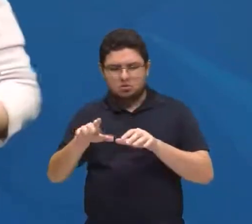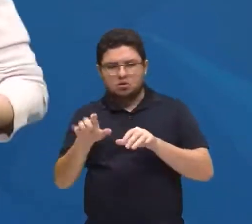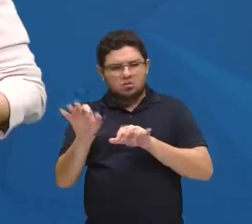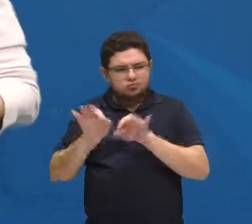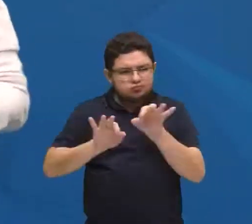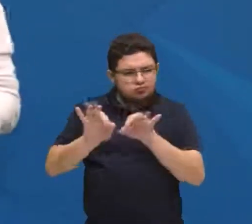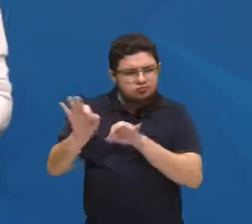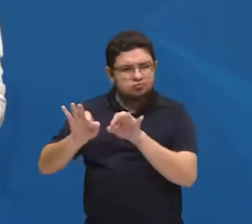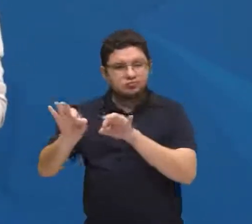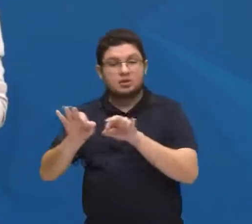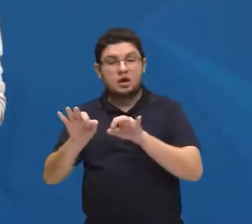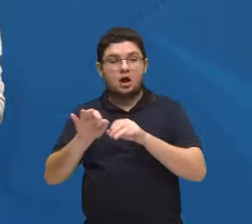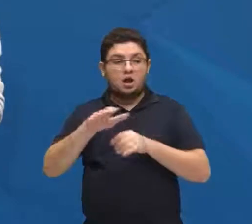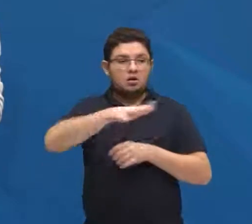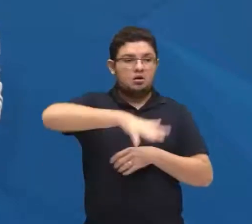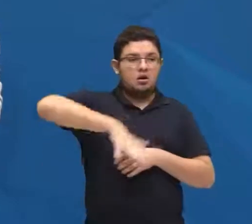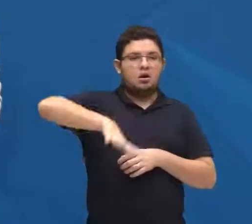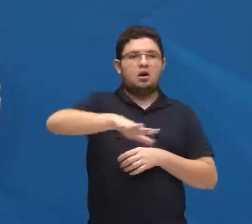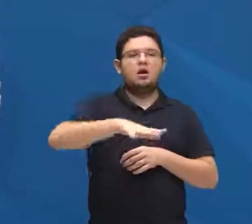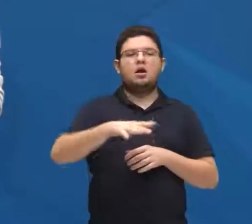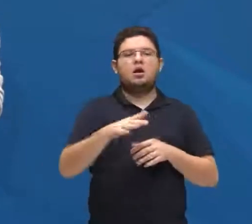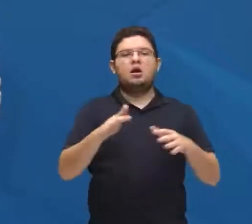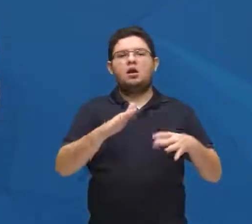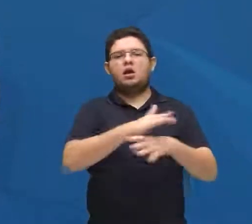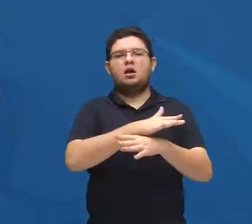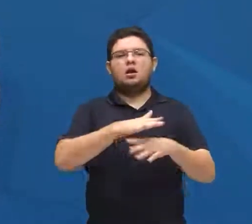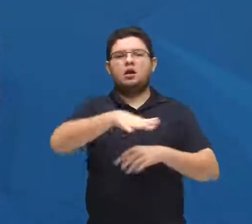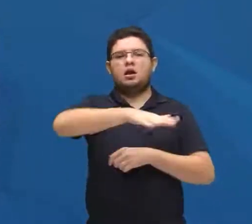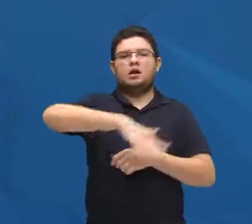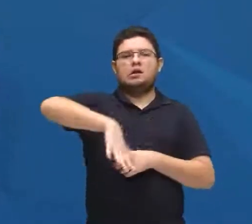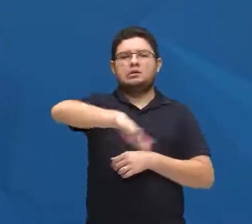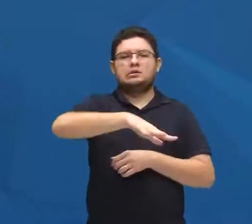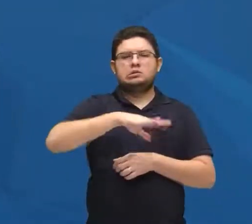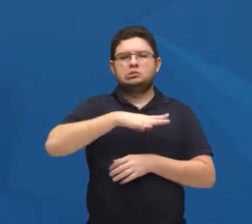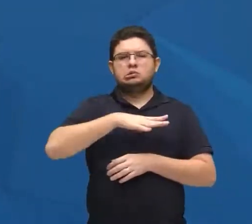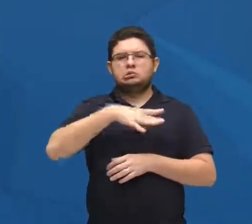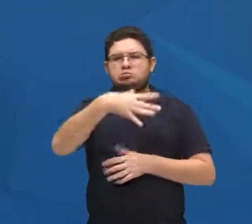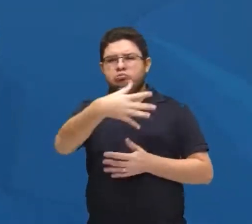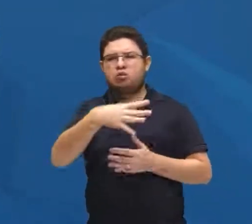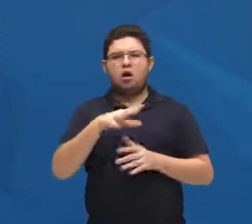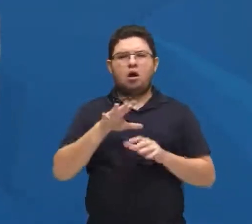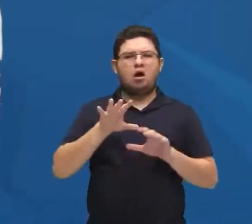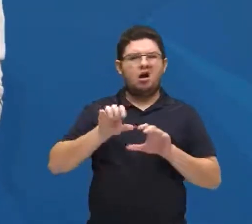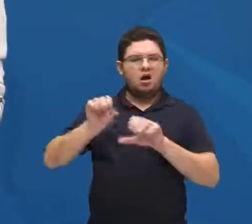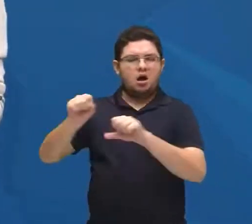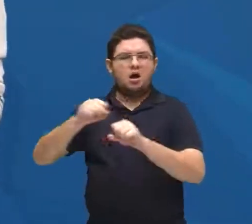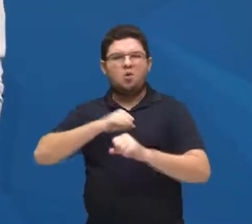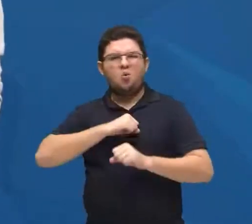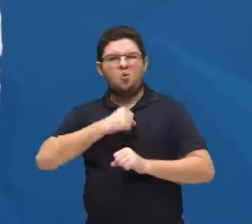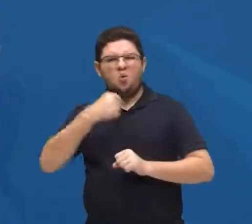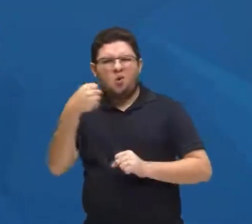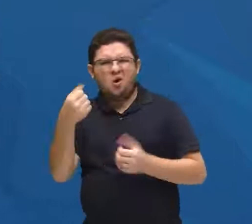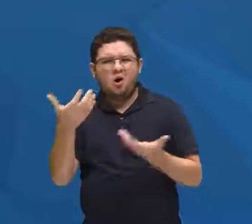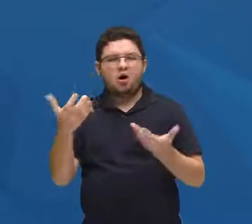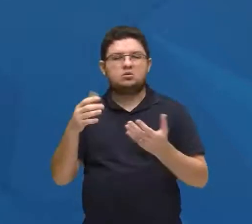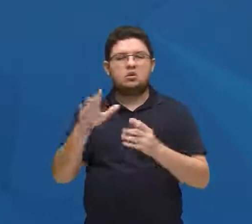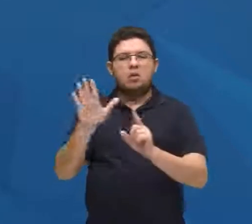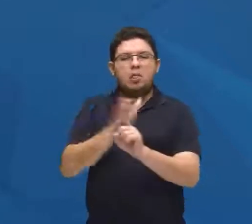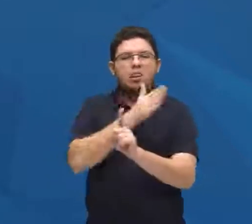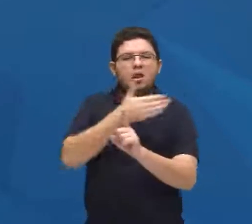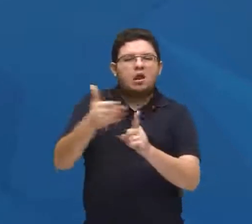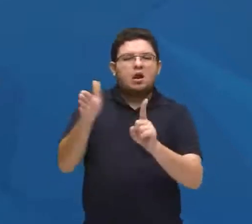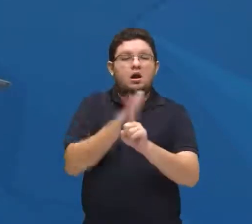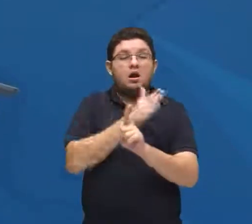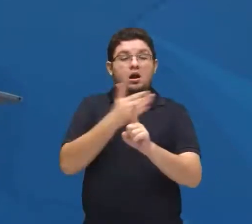comunidade, movidas pelo instinto de revolta, sem checar se era verdade ou não, acabaram linchando essa